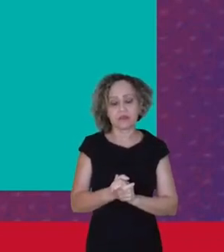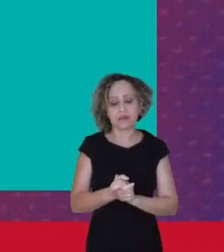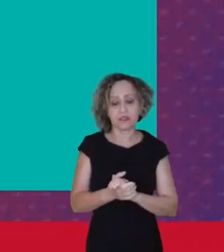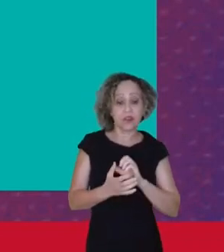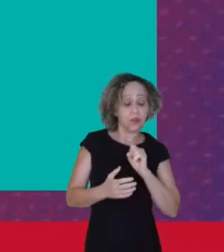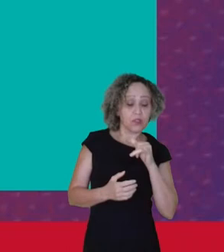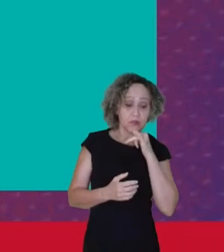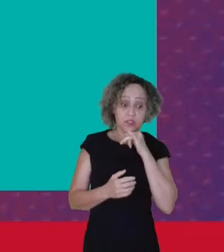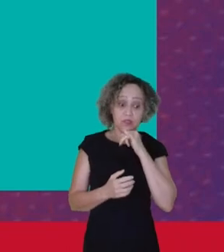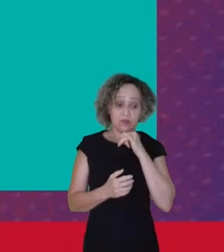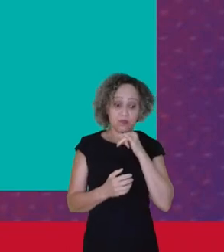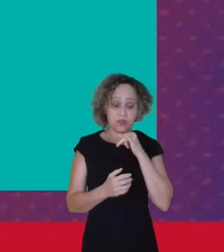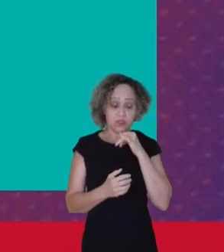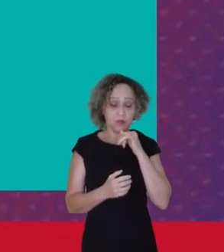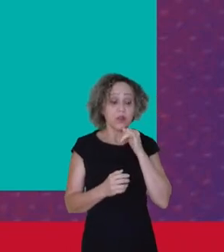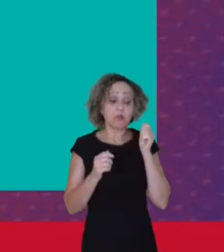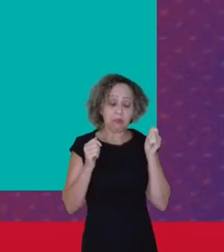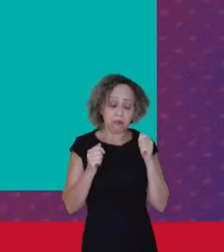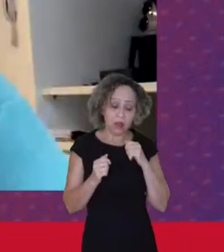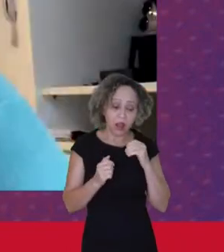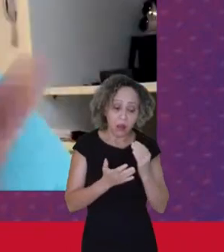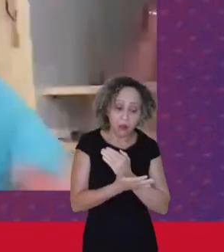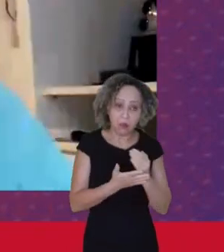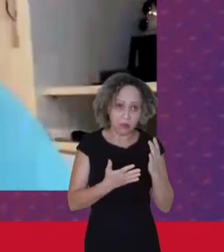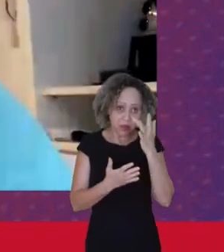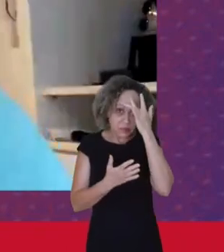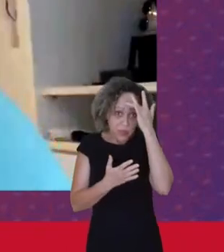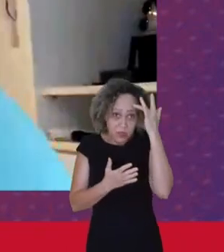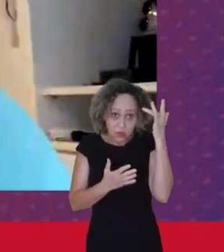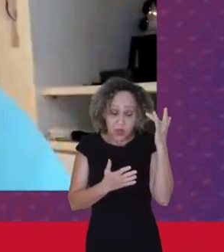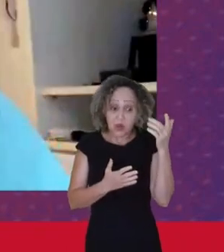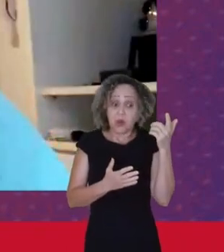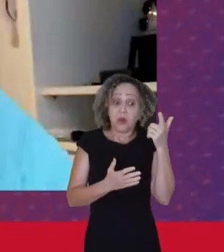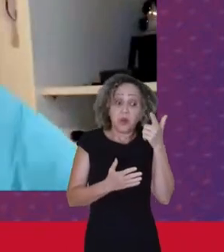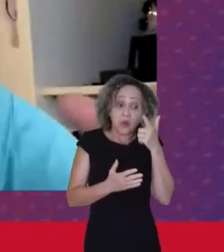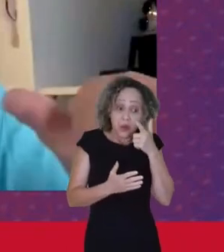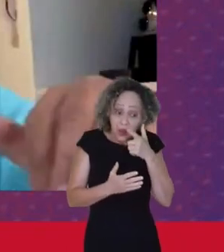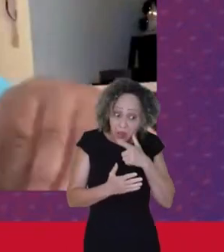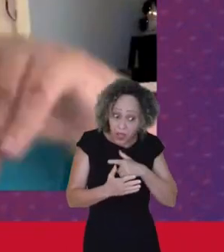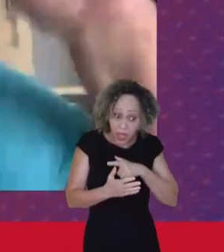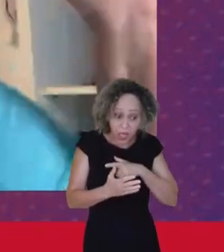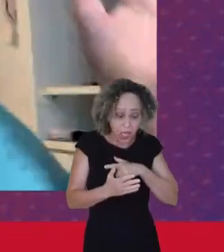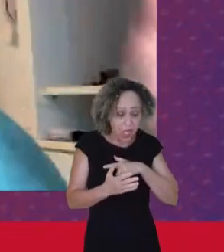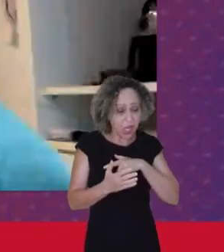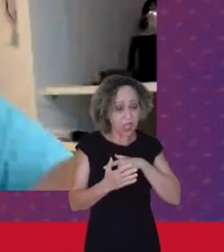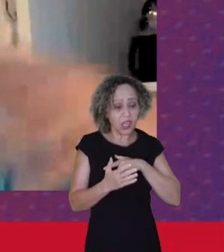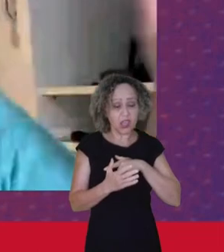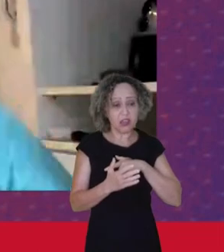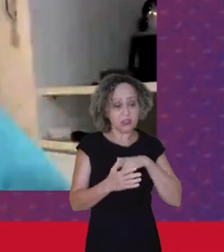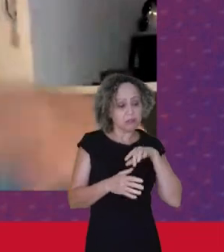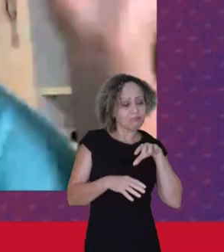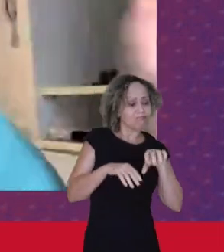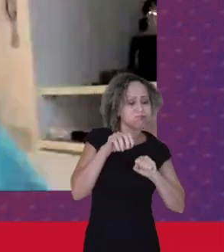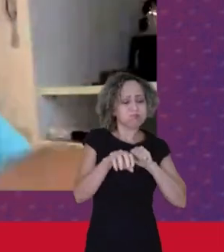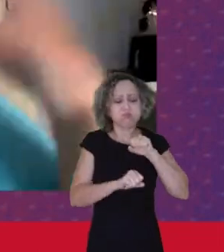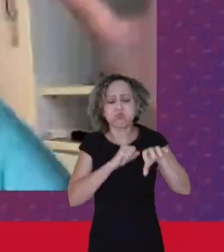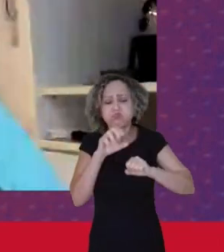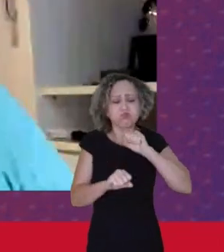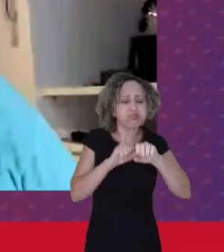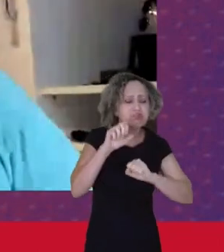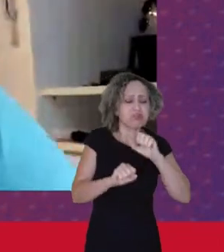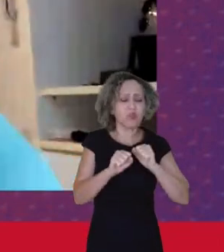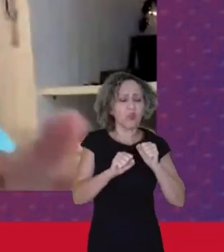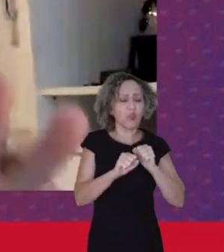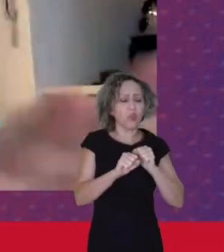o computador, invadir, né, o equipamento, você pode retirar os dados, né? Né, os hackers, os